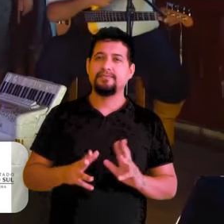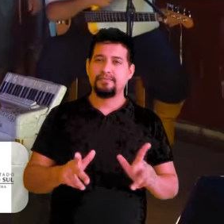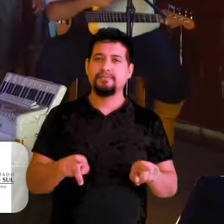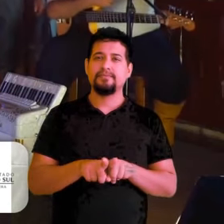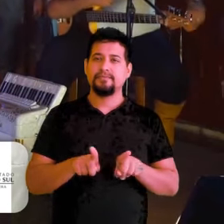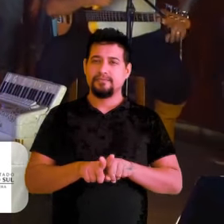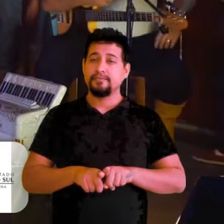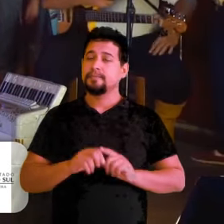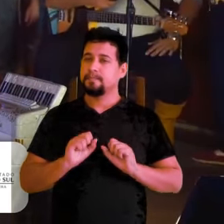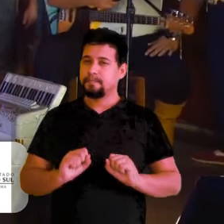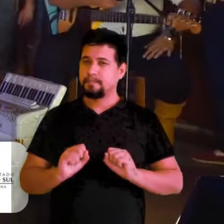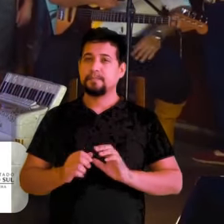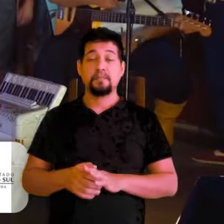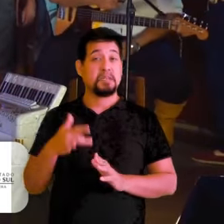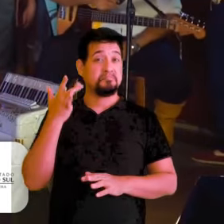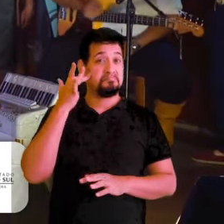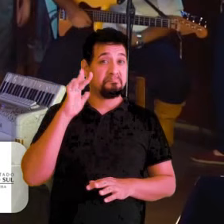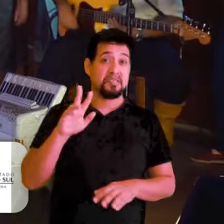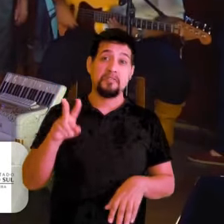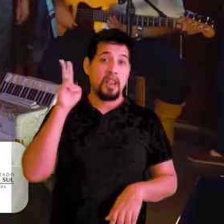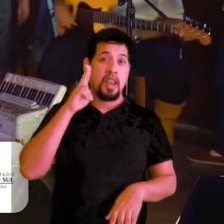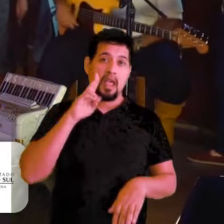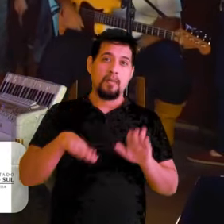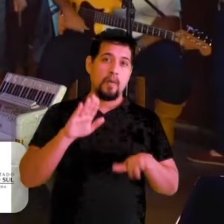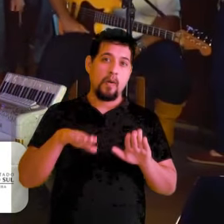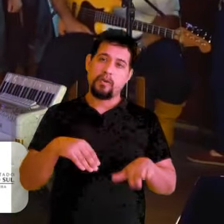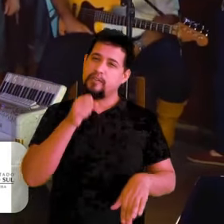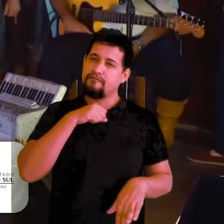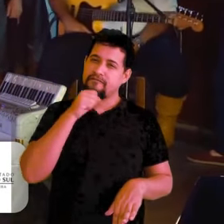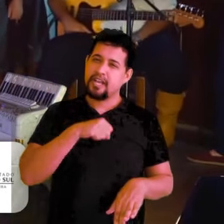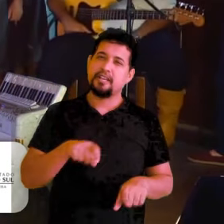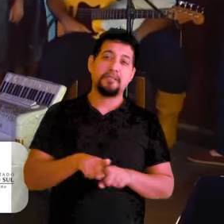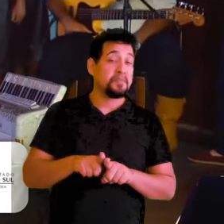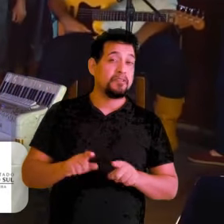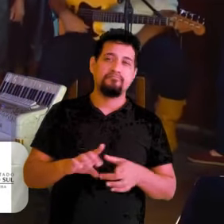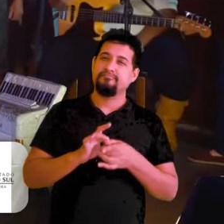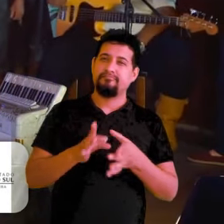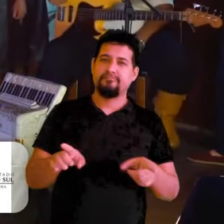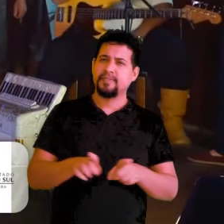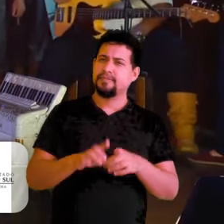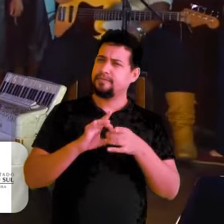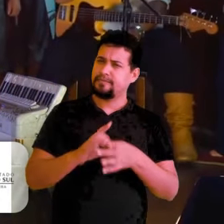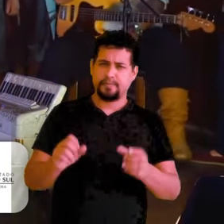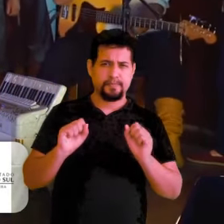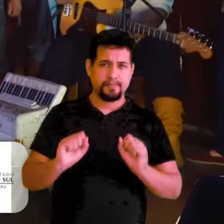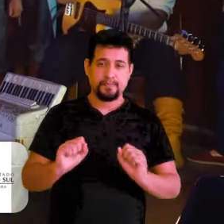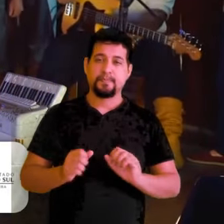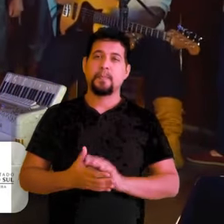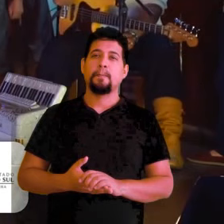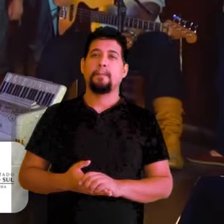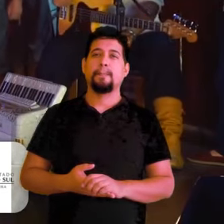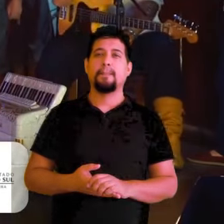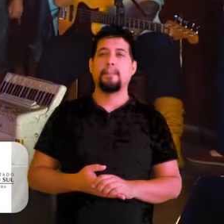Bueno, já que o Canhoto pegou a gaita ali, tu pode... Opa. Eu não sei se tu te lembra de algumas coisas antigas, daquela moda velha, Faz o teu gosto, puxa e fica à